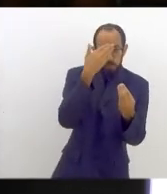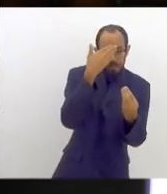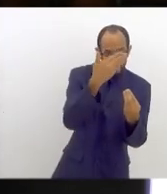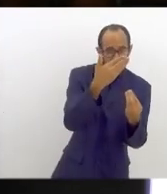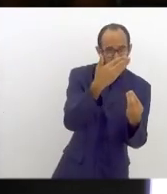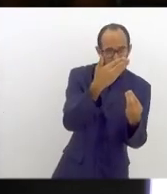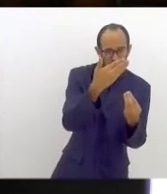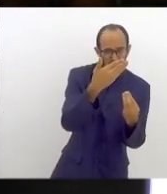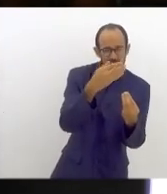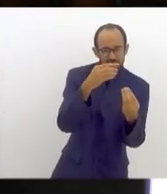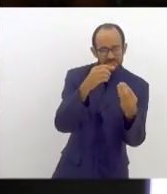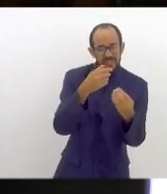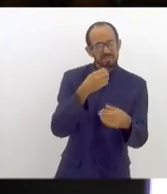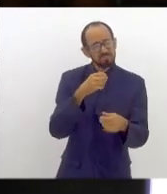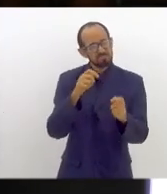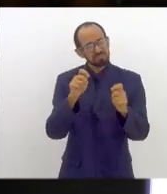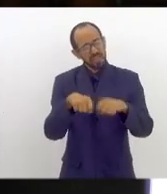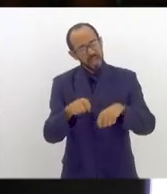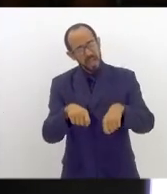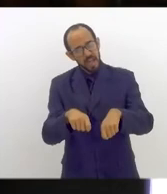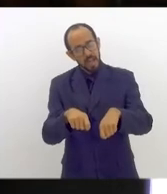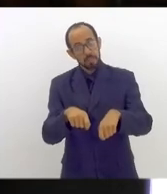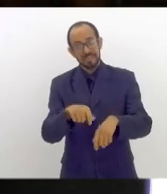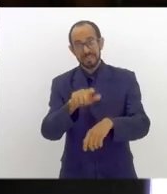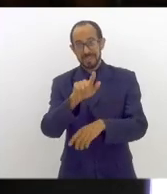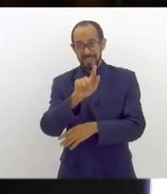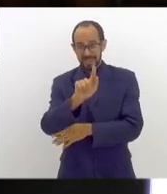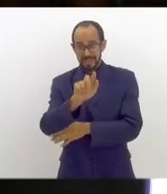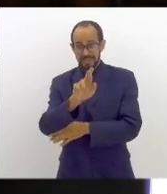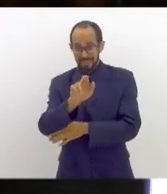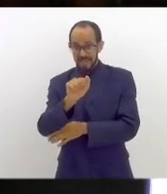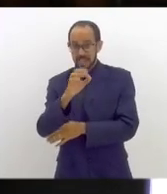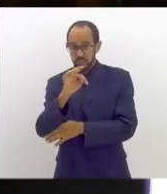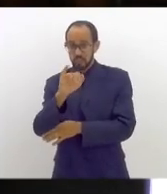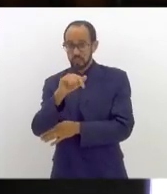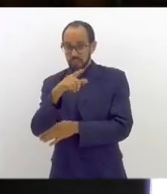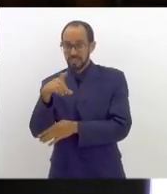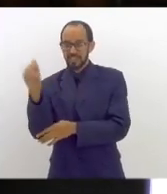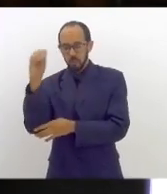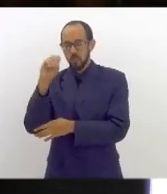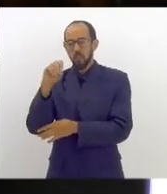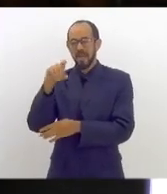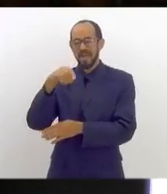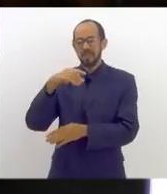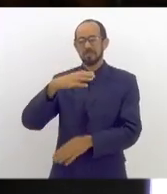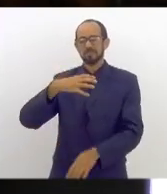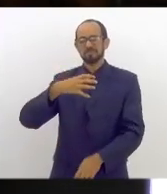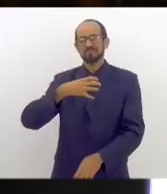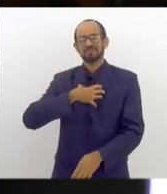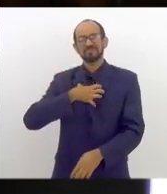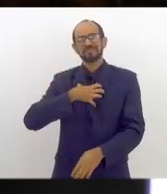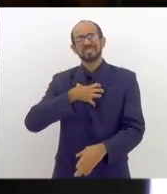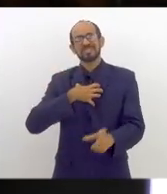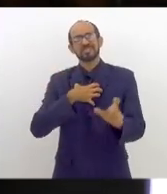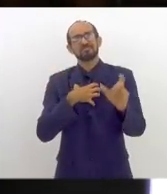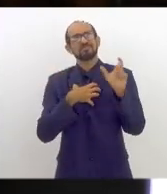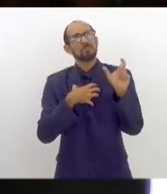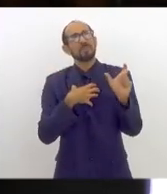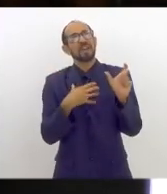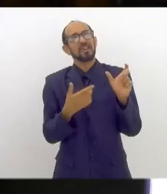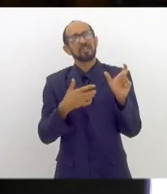mas passa agora a gratidão não a gratidão para mim é um termo